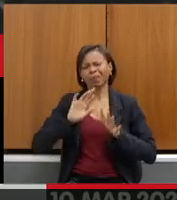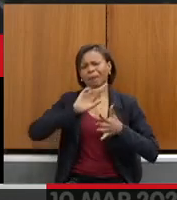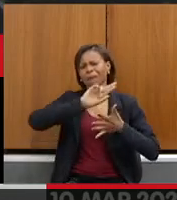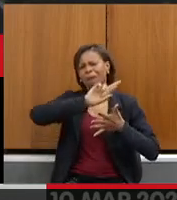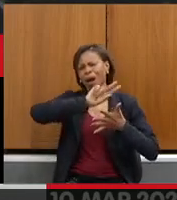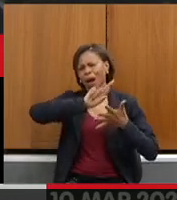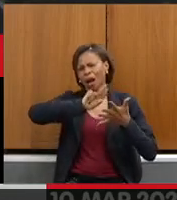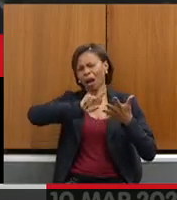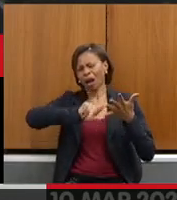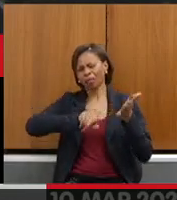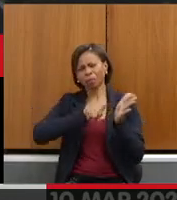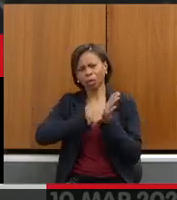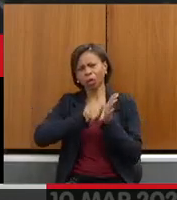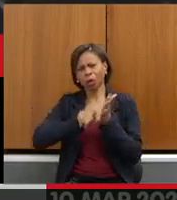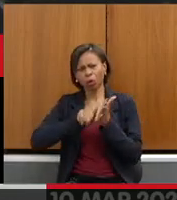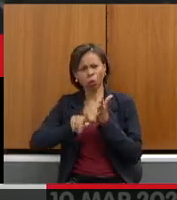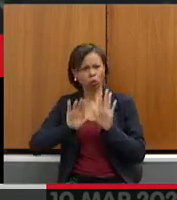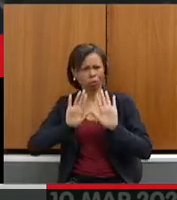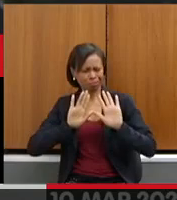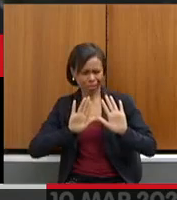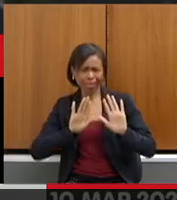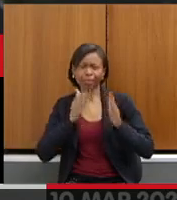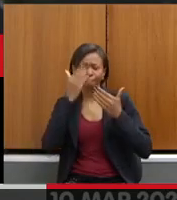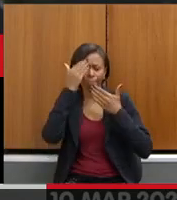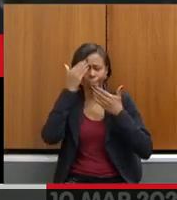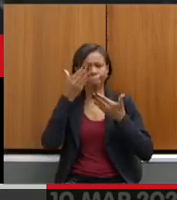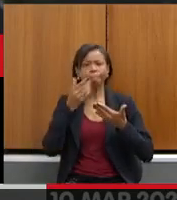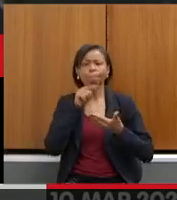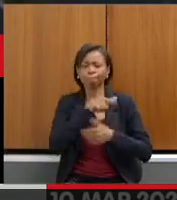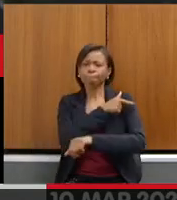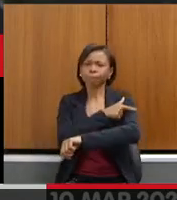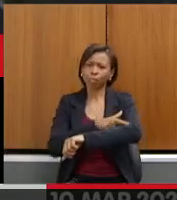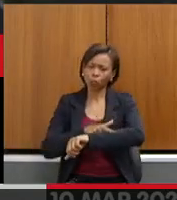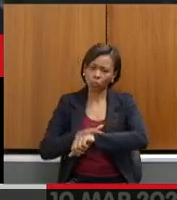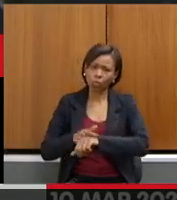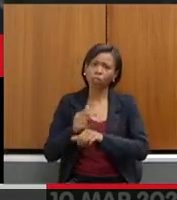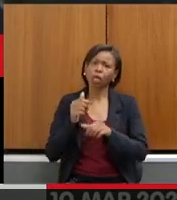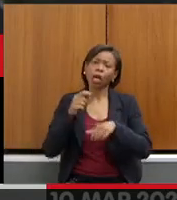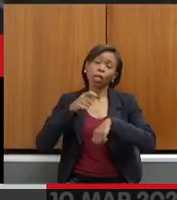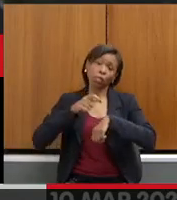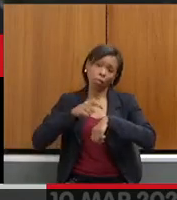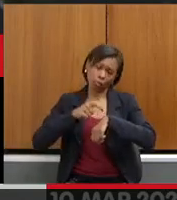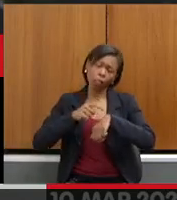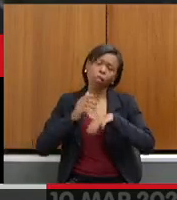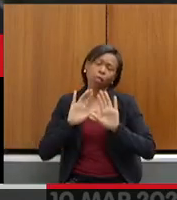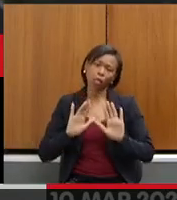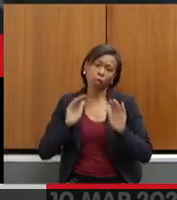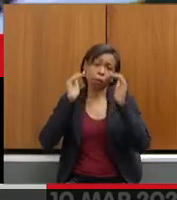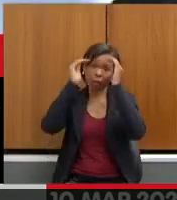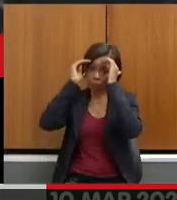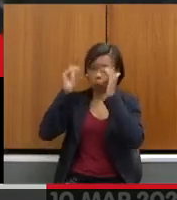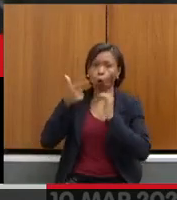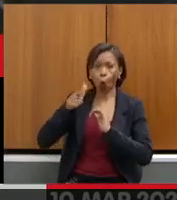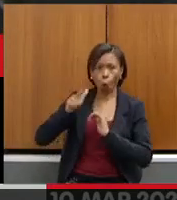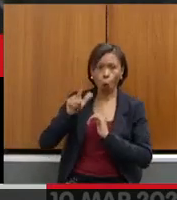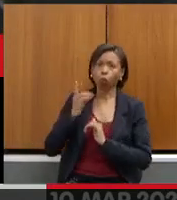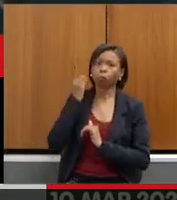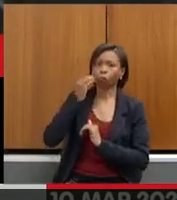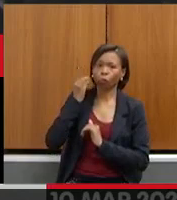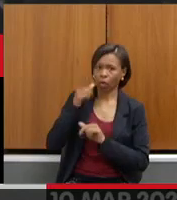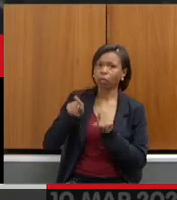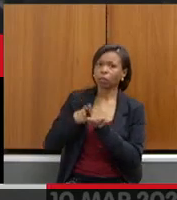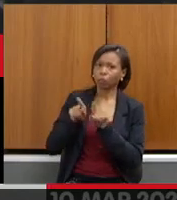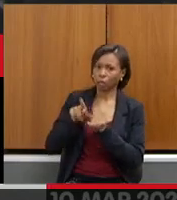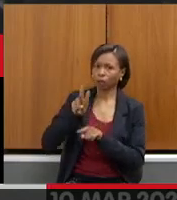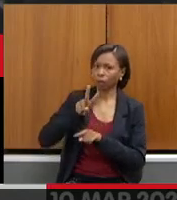mas já agradecendo a sua gentileza com o tempo e respeitando também os colegas que certamente tem muito a